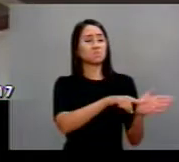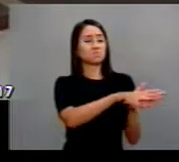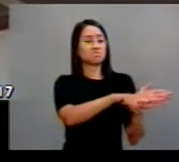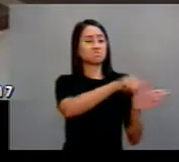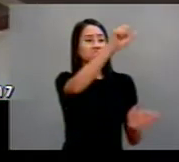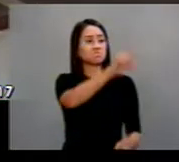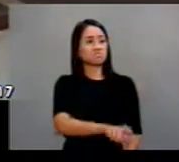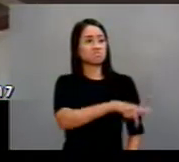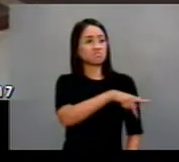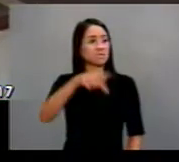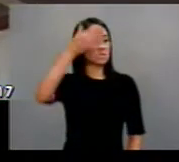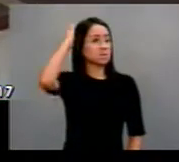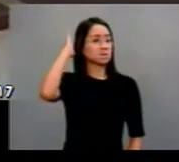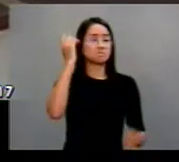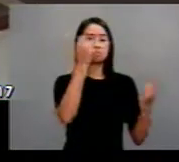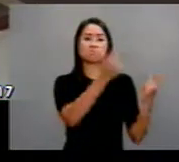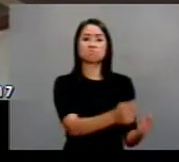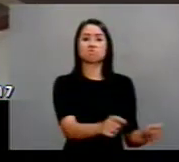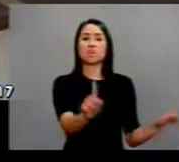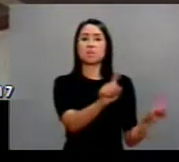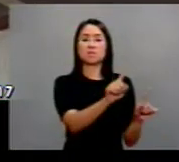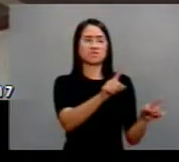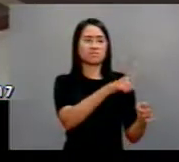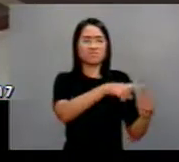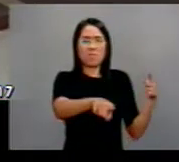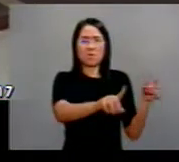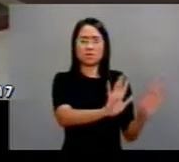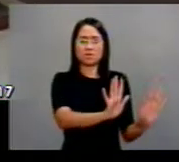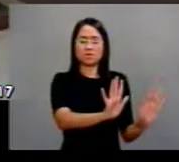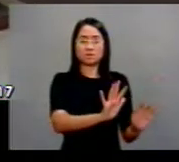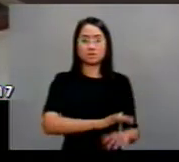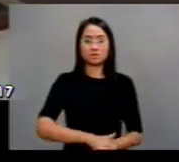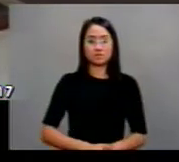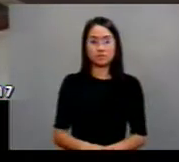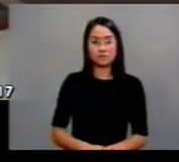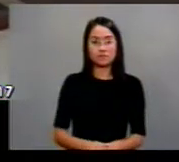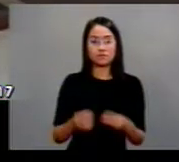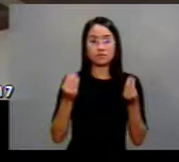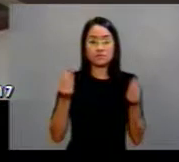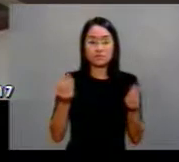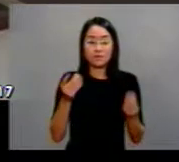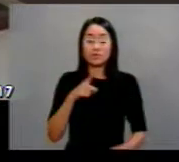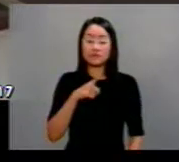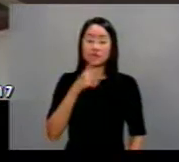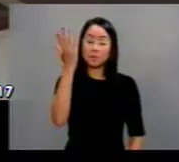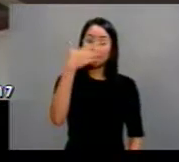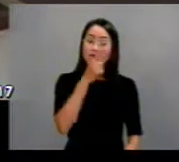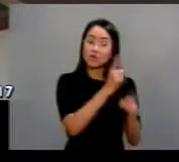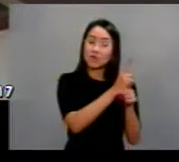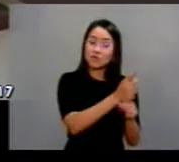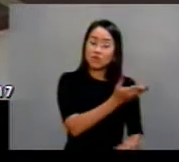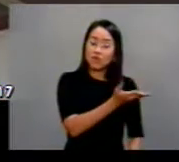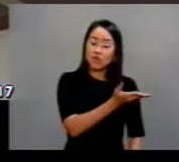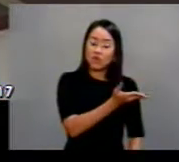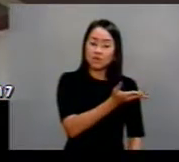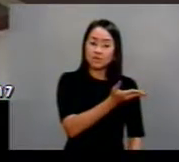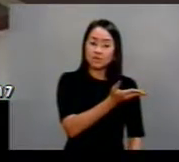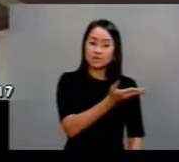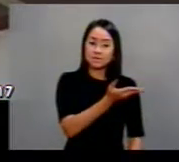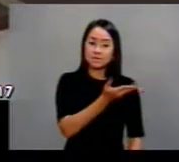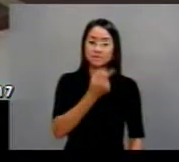para afastar da possibilidade que Temer, flagrado, seja